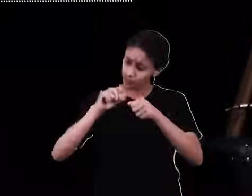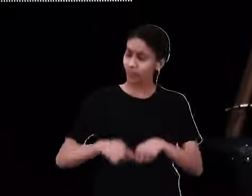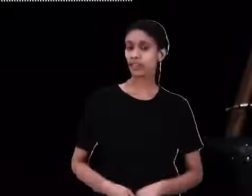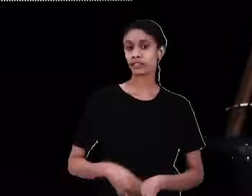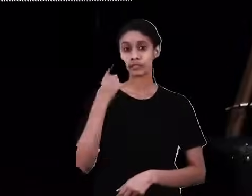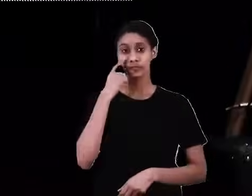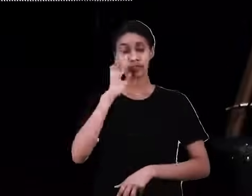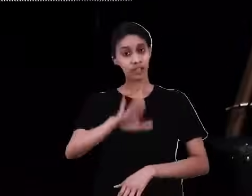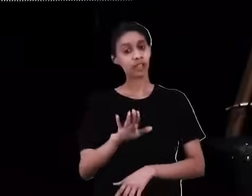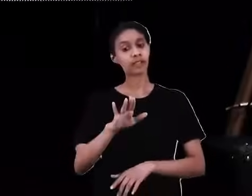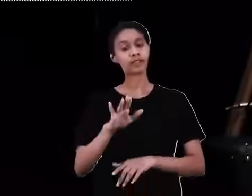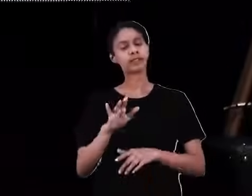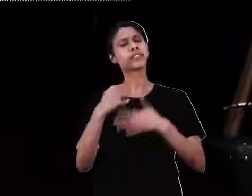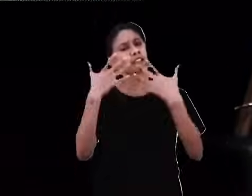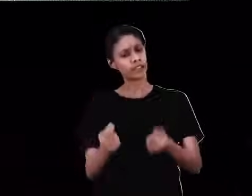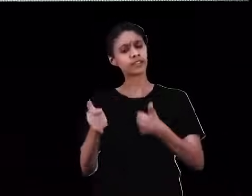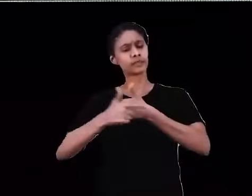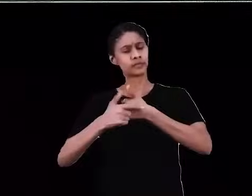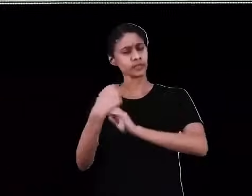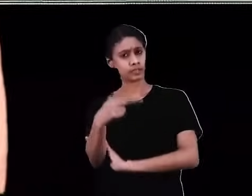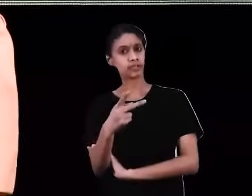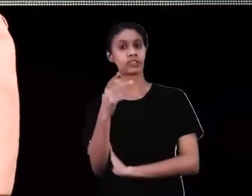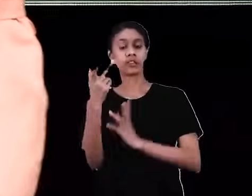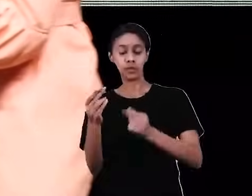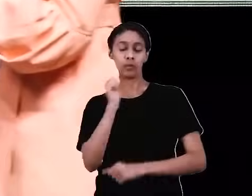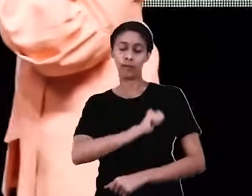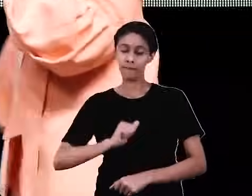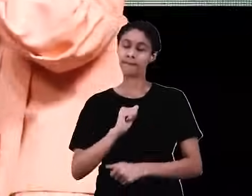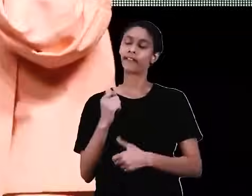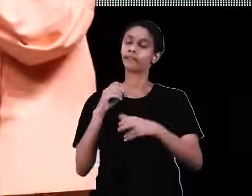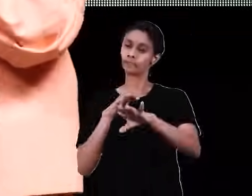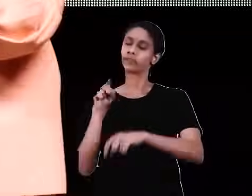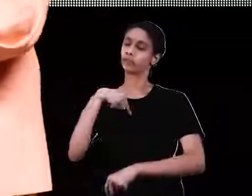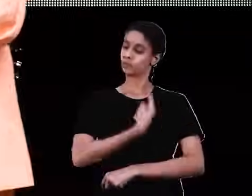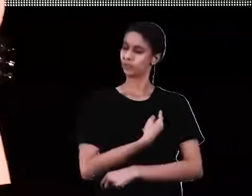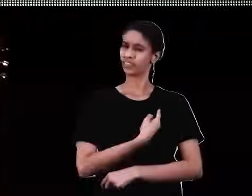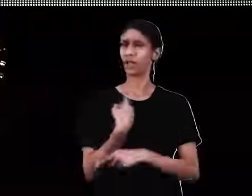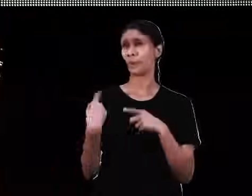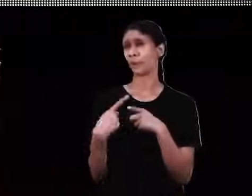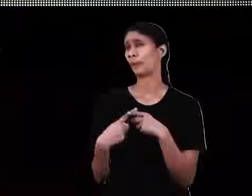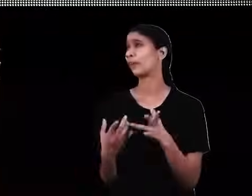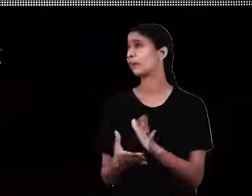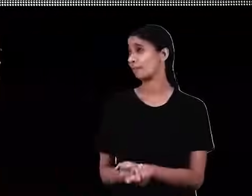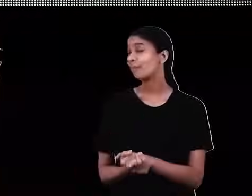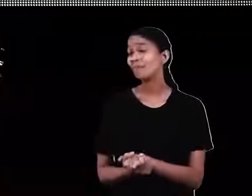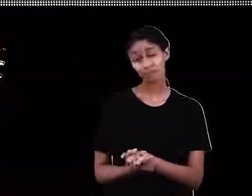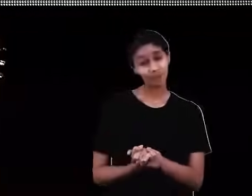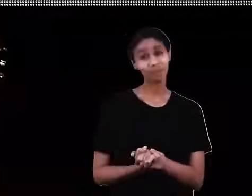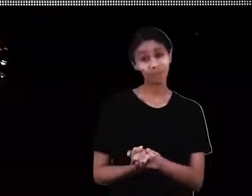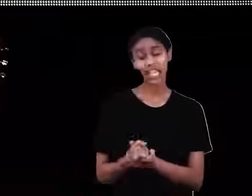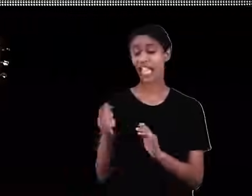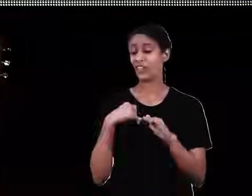mulher, assuma seu papel. Foi isso que a Abigail tava ensinando pra gente. Esse negócio de